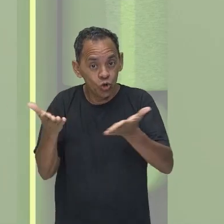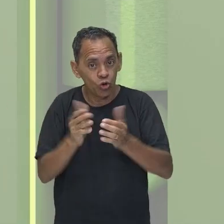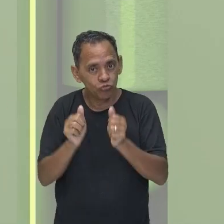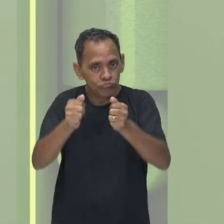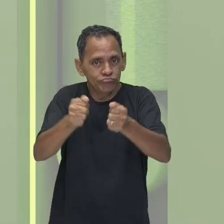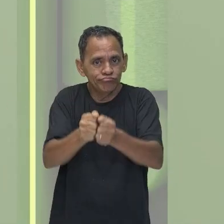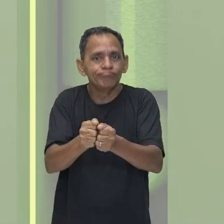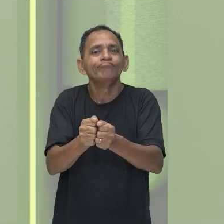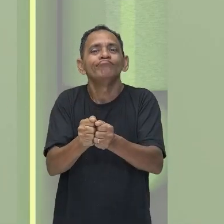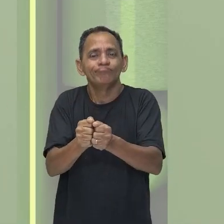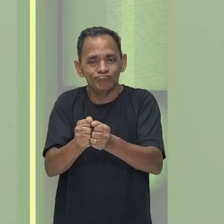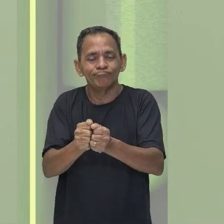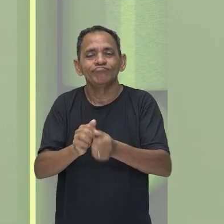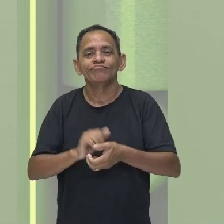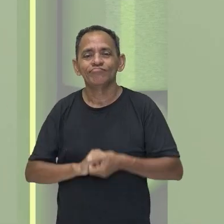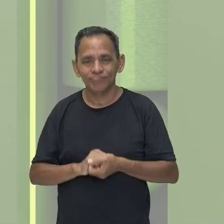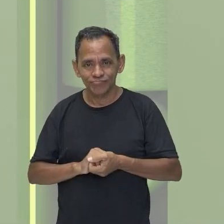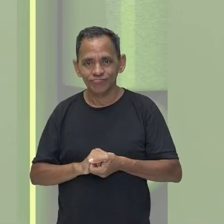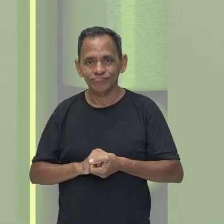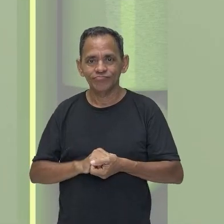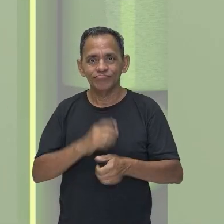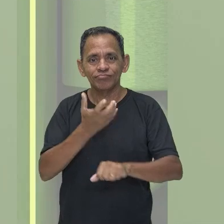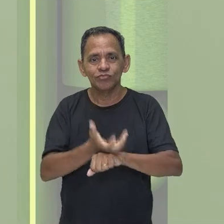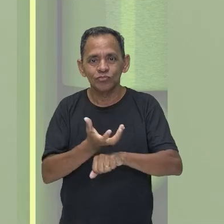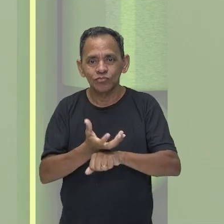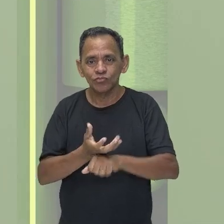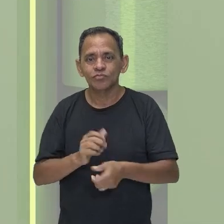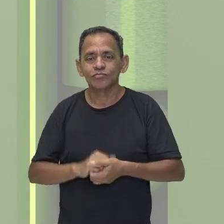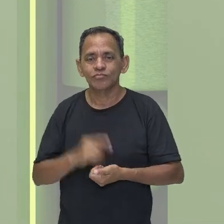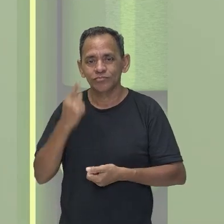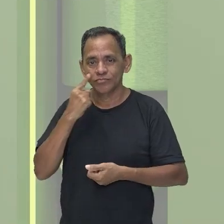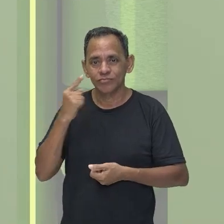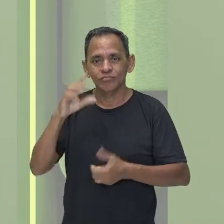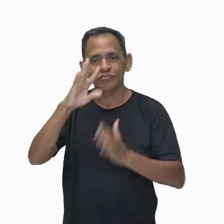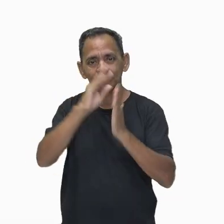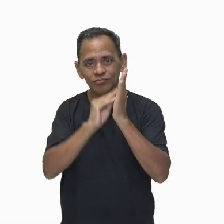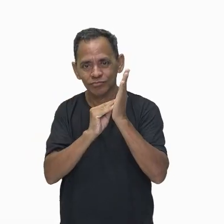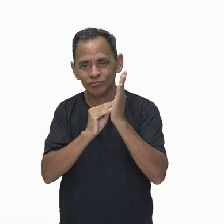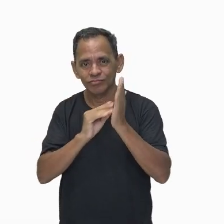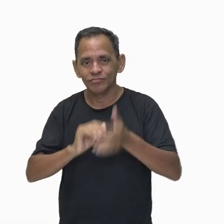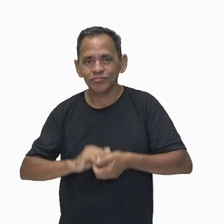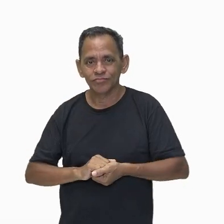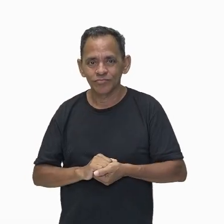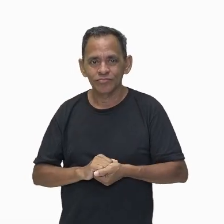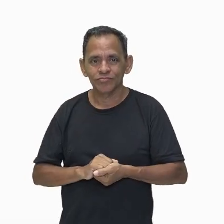nessa disciplina. Vamos ver quais são os conteúdos da aula de hoje.